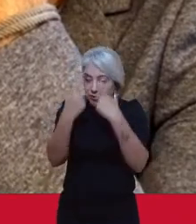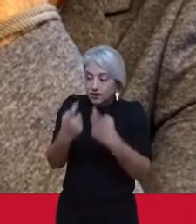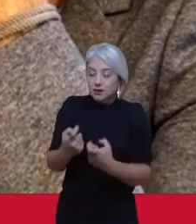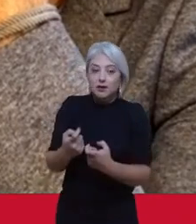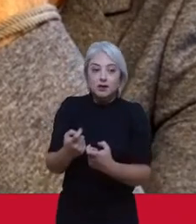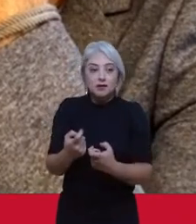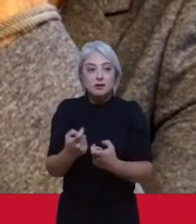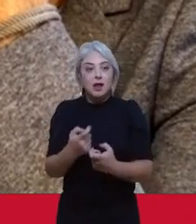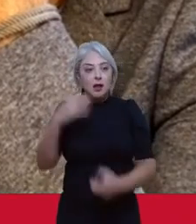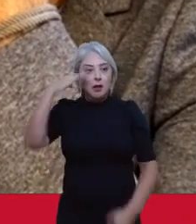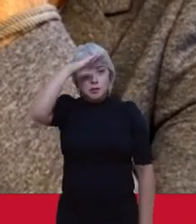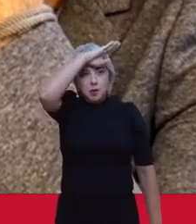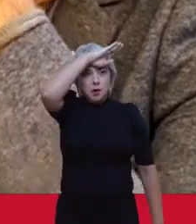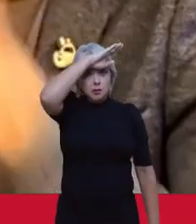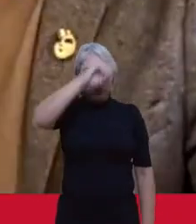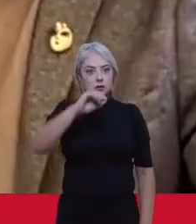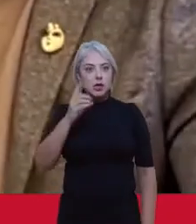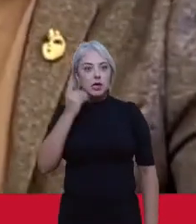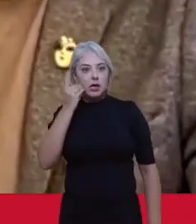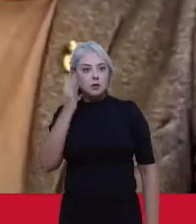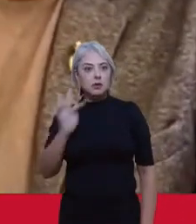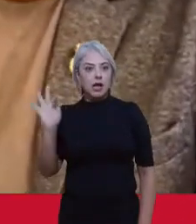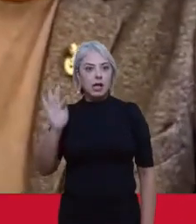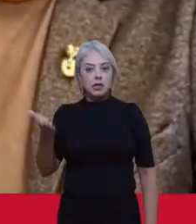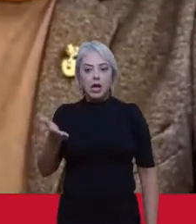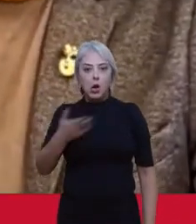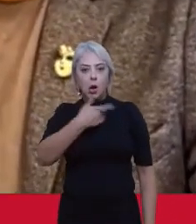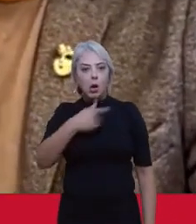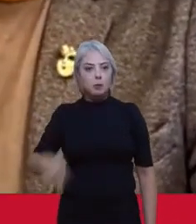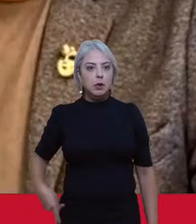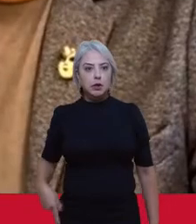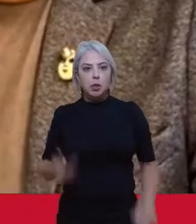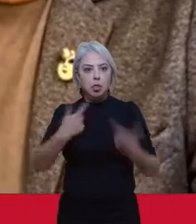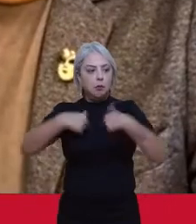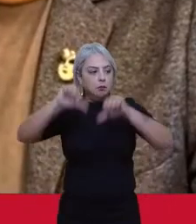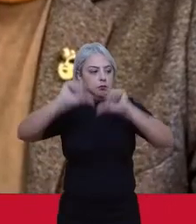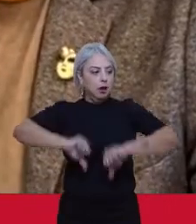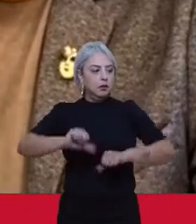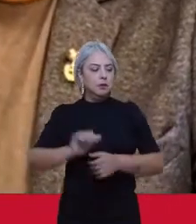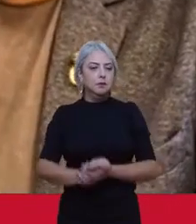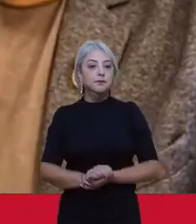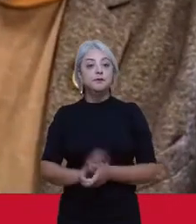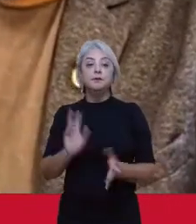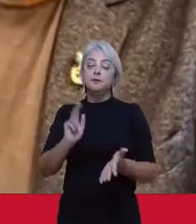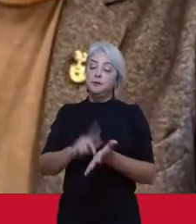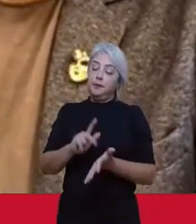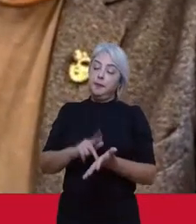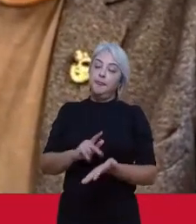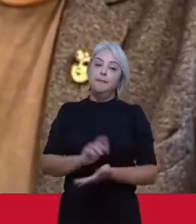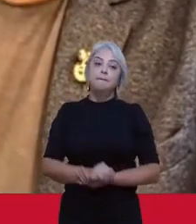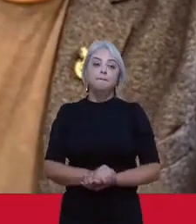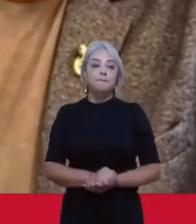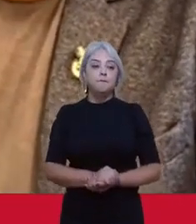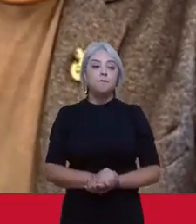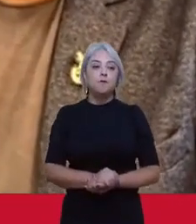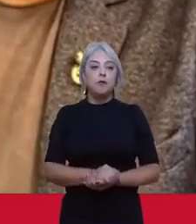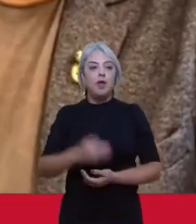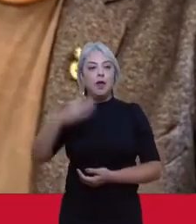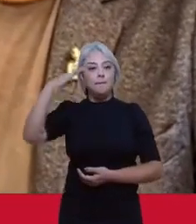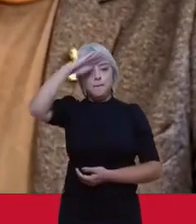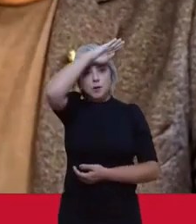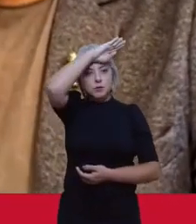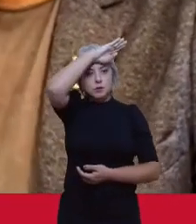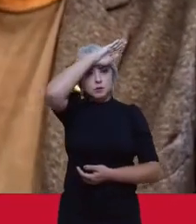recebia pelos Bolsonaro à época como deputado. Agora é presidente, que só piorou. Sim, na verdade,